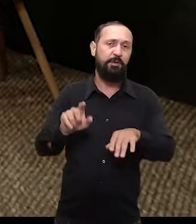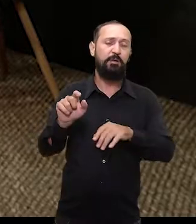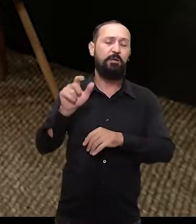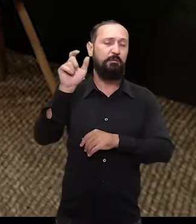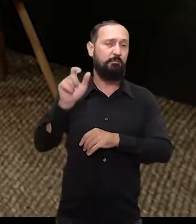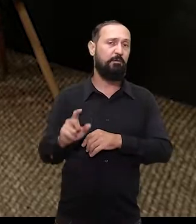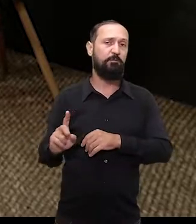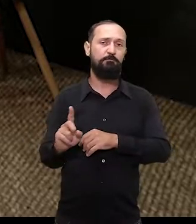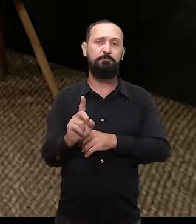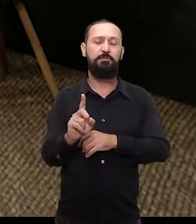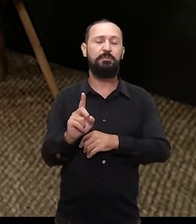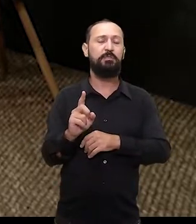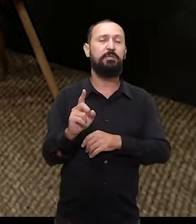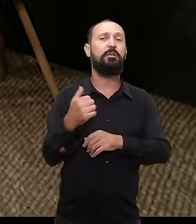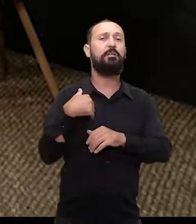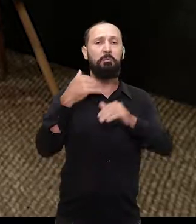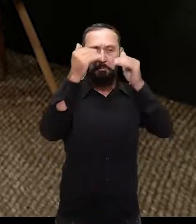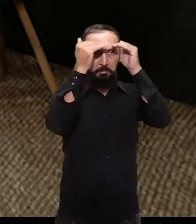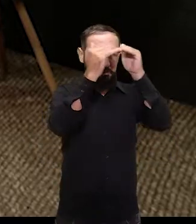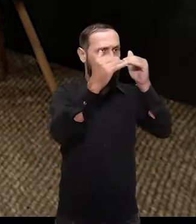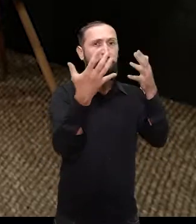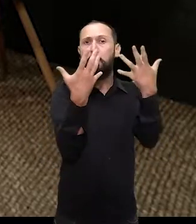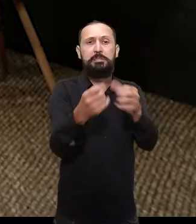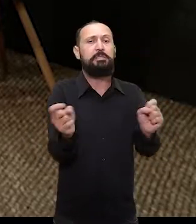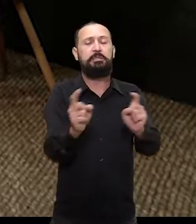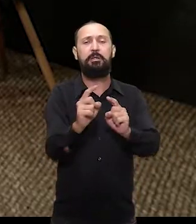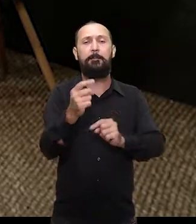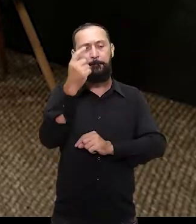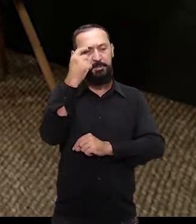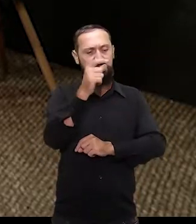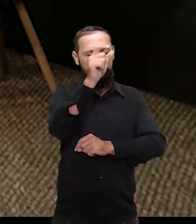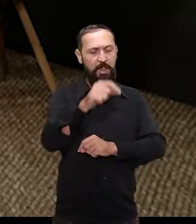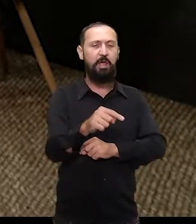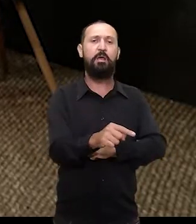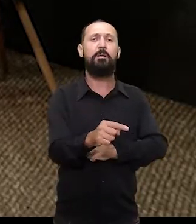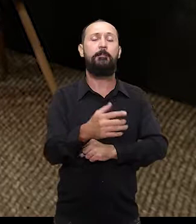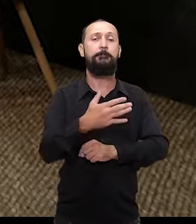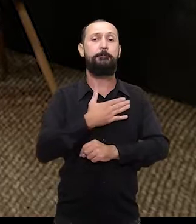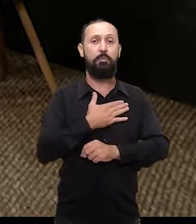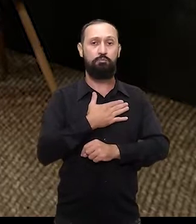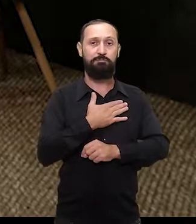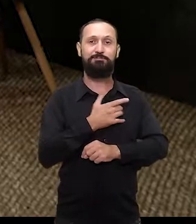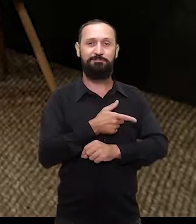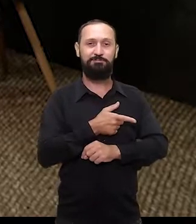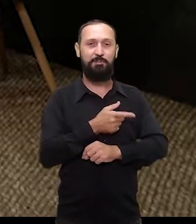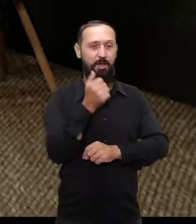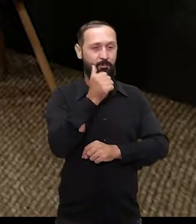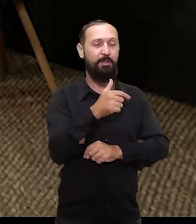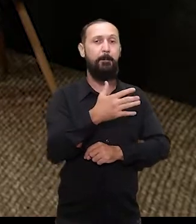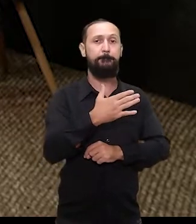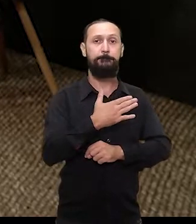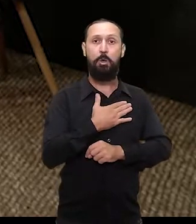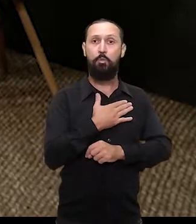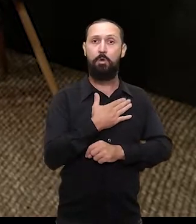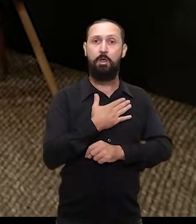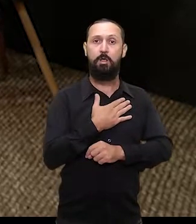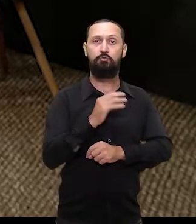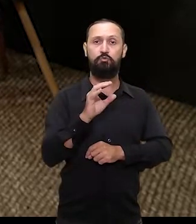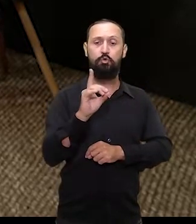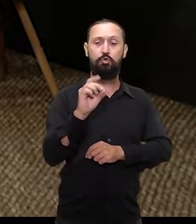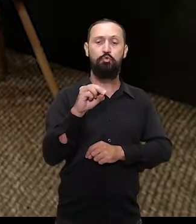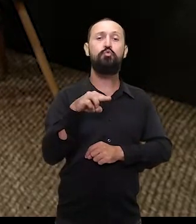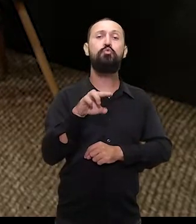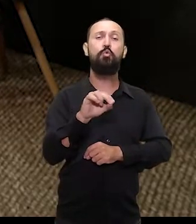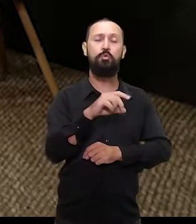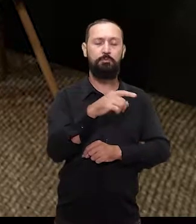autor não não não respeita trata ainda 21 como de sua posse né um objeto